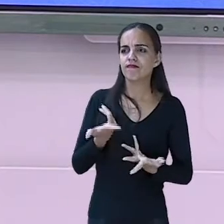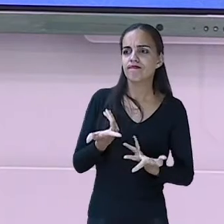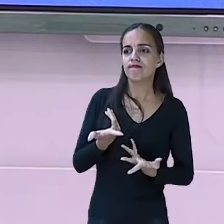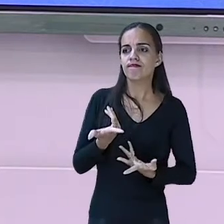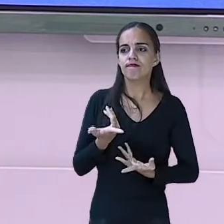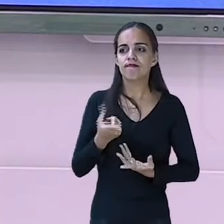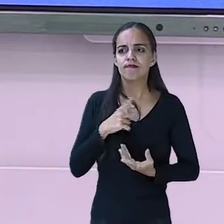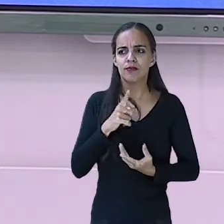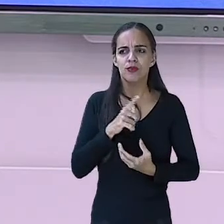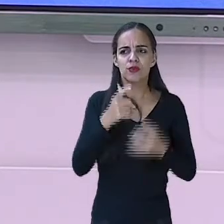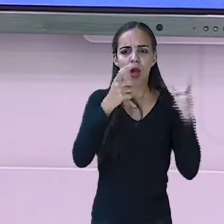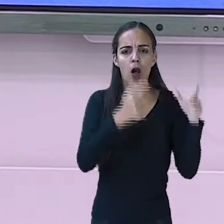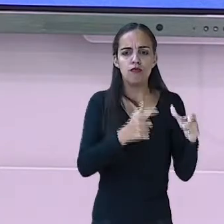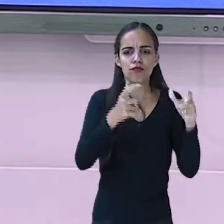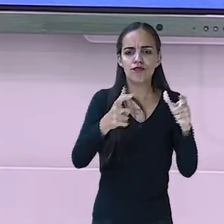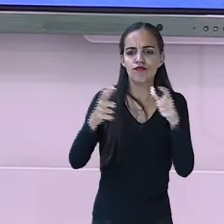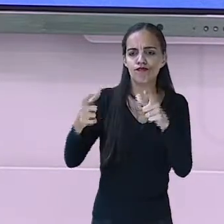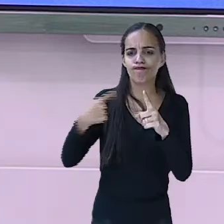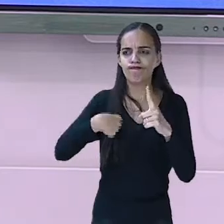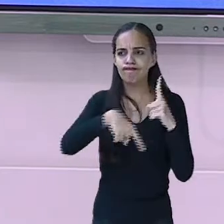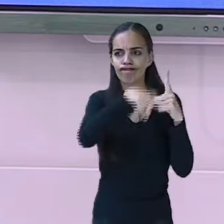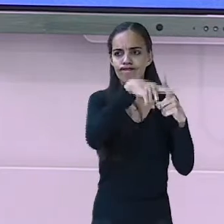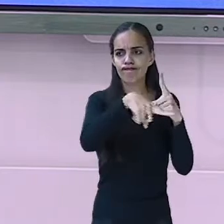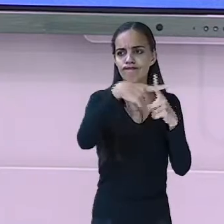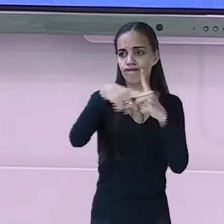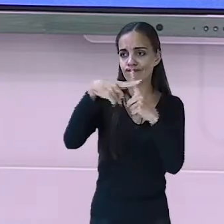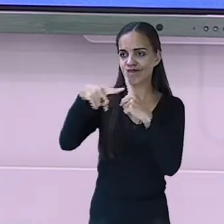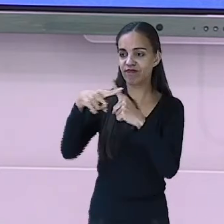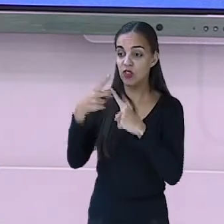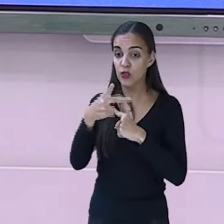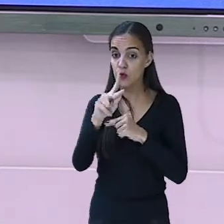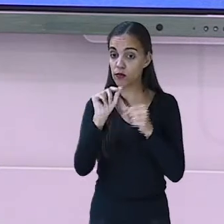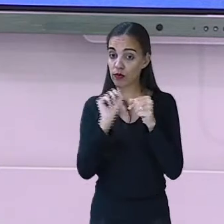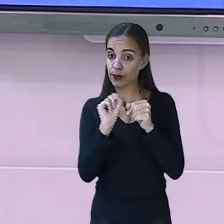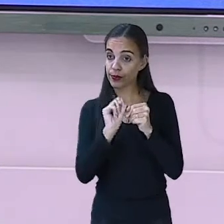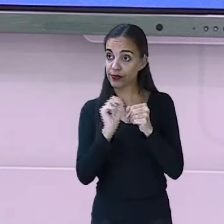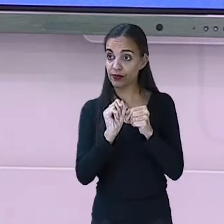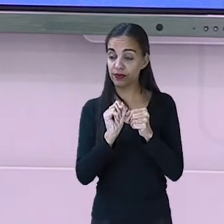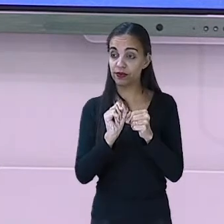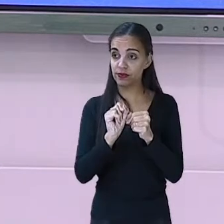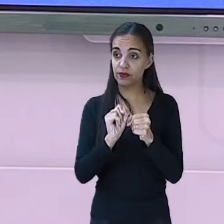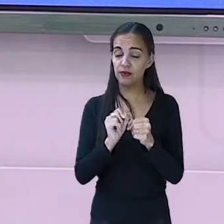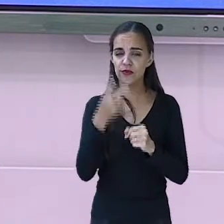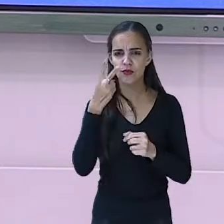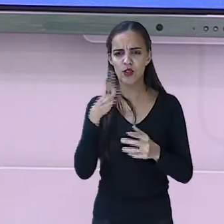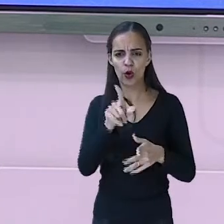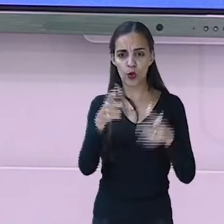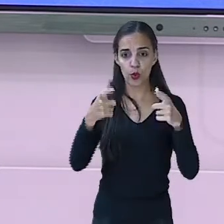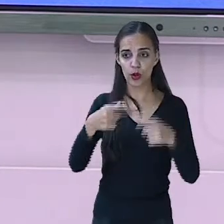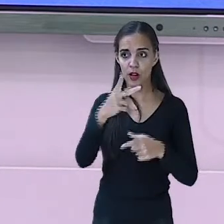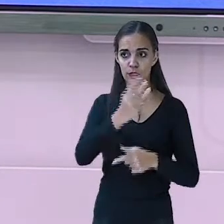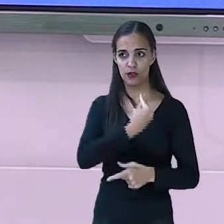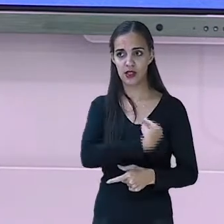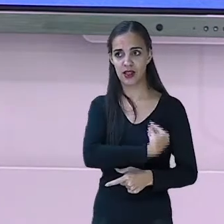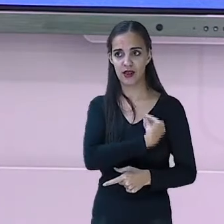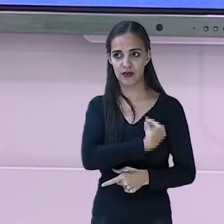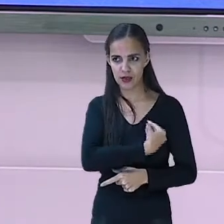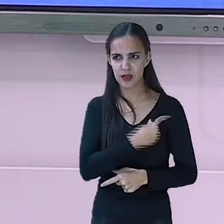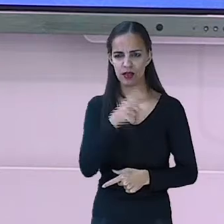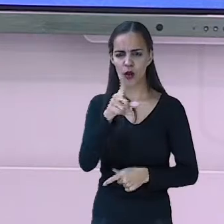cada ponto positivo que você faz, onde você vive, onde